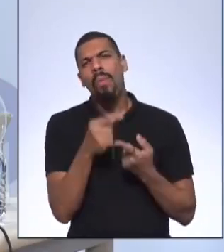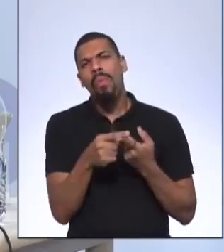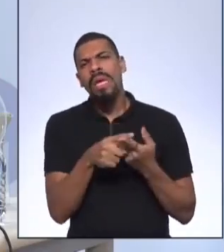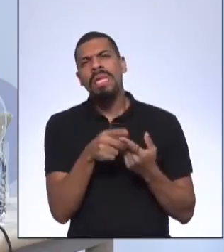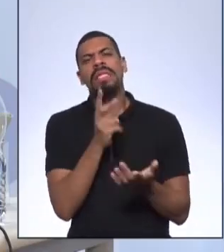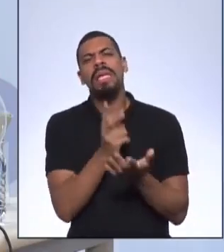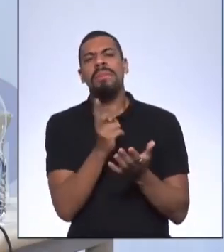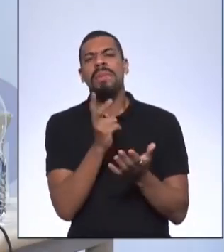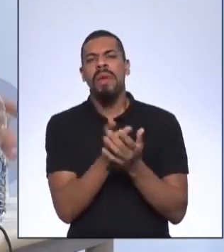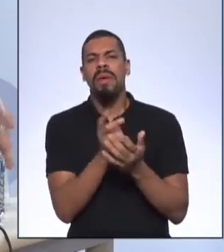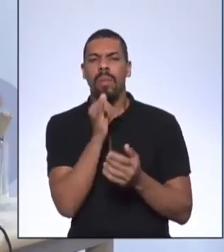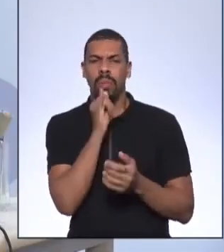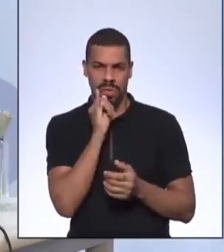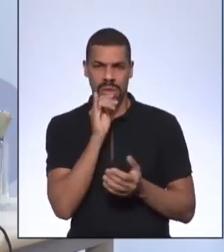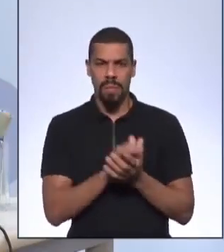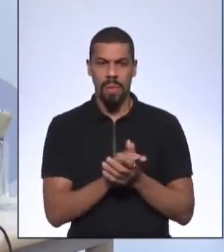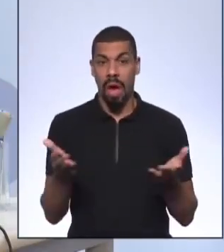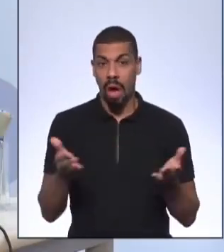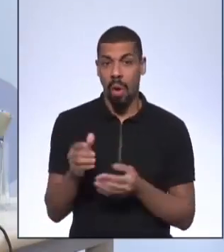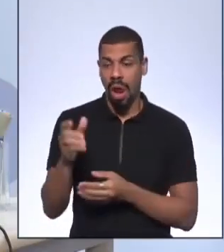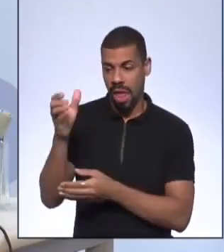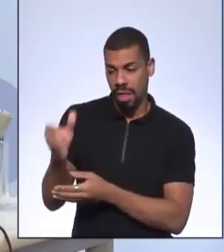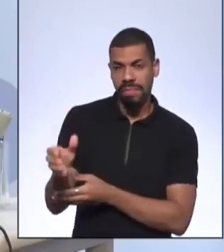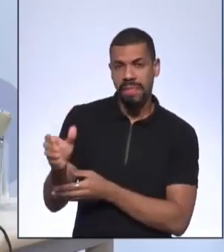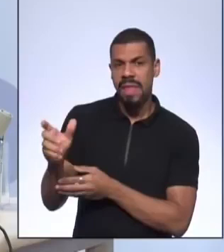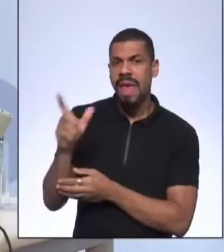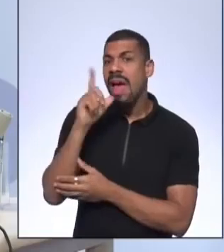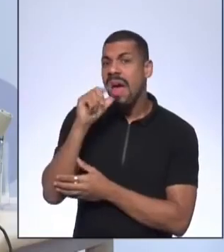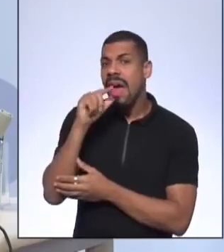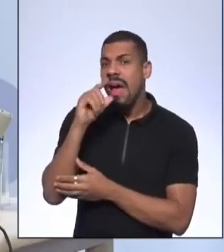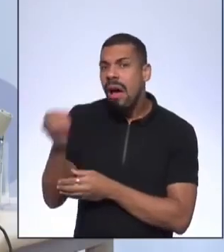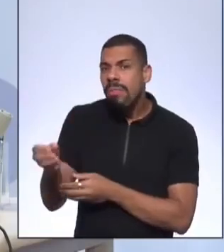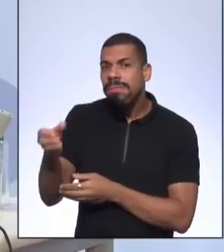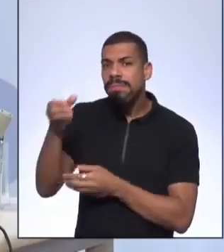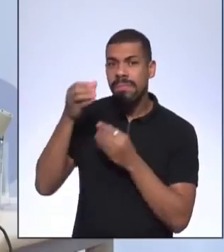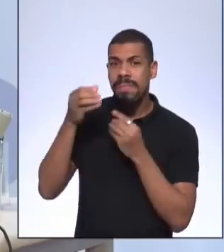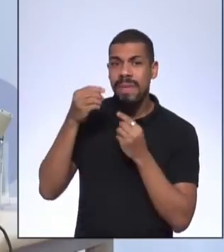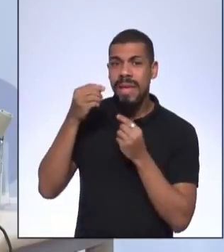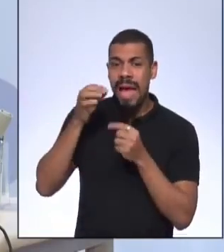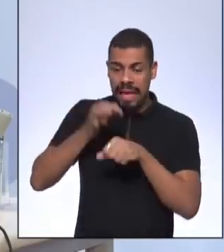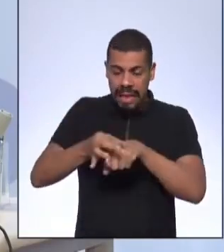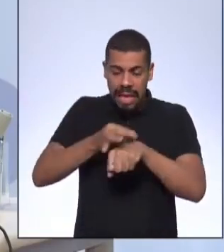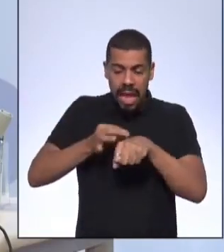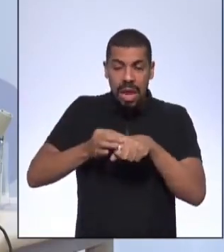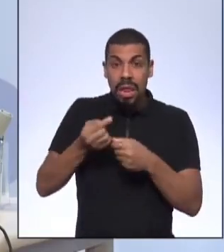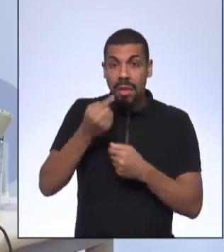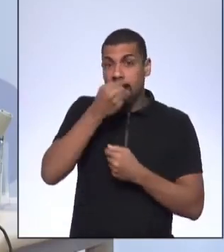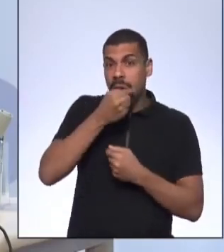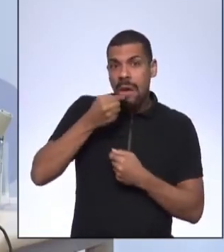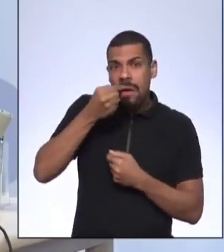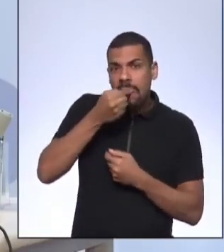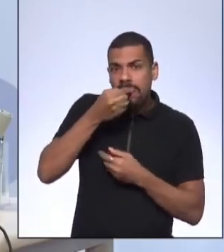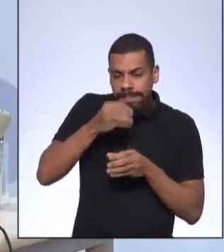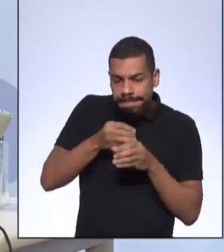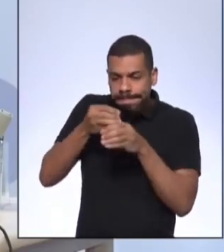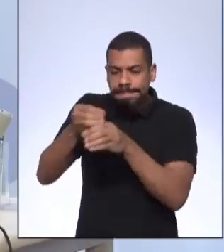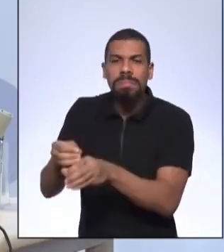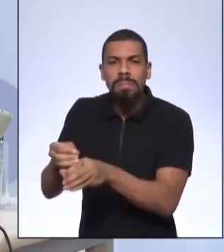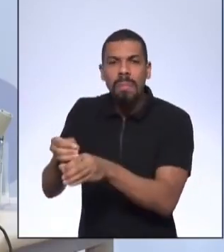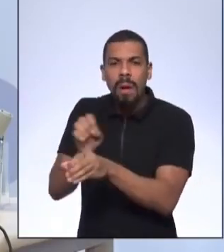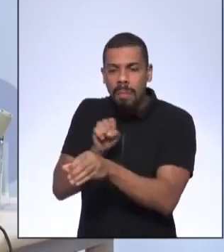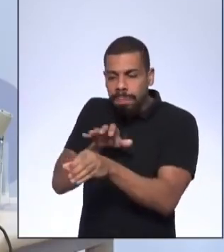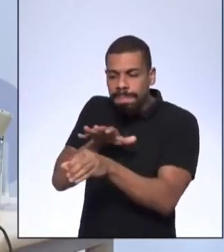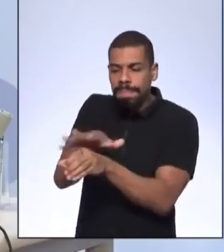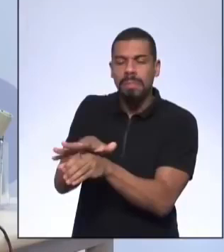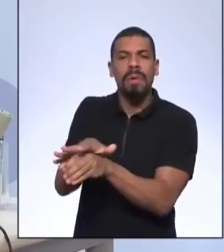estamos perdendo células. Se eu colocar essa garrafa aqui na boca, células da minha boca vão ficar nessa garrafa. Ok? Então, o tempo